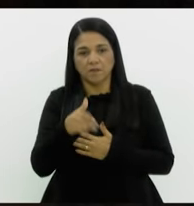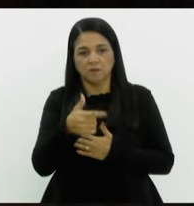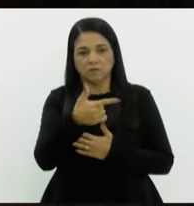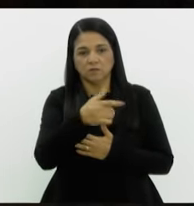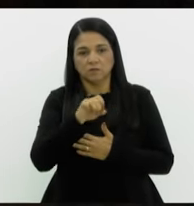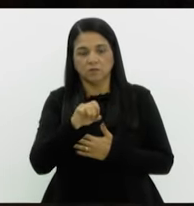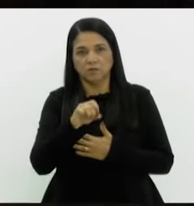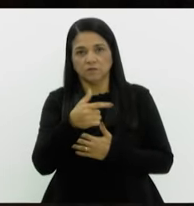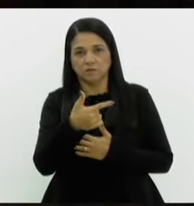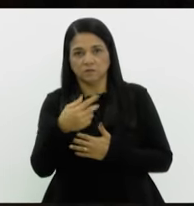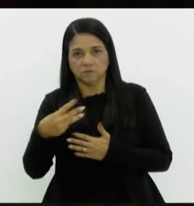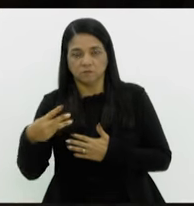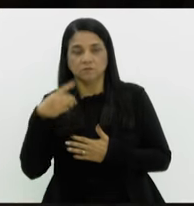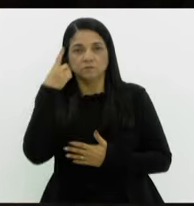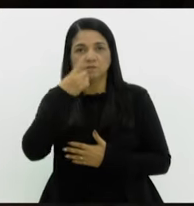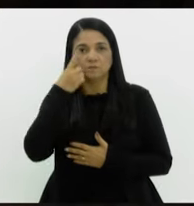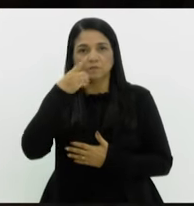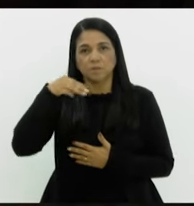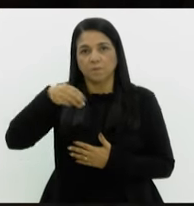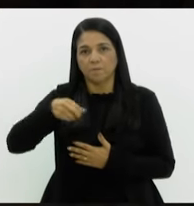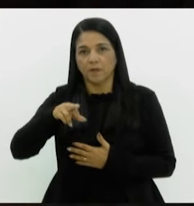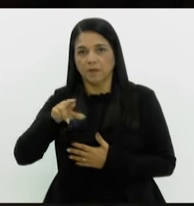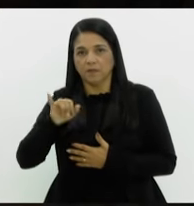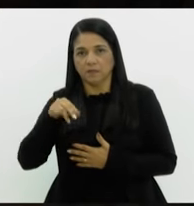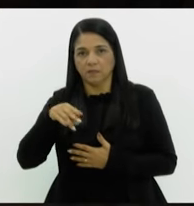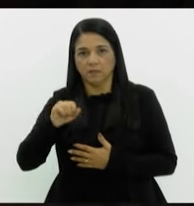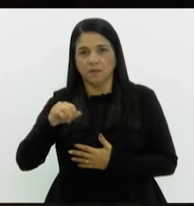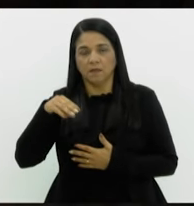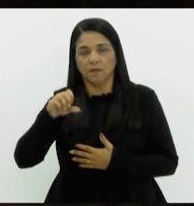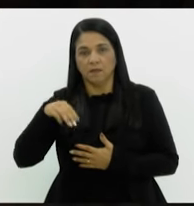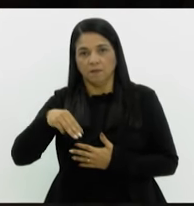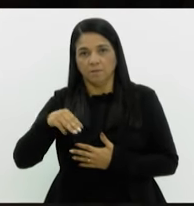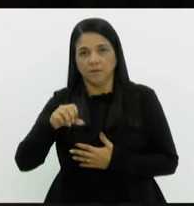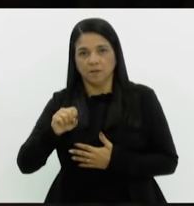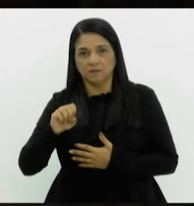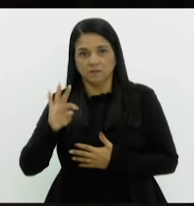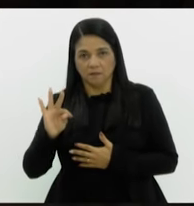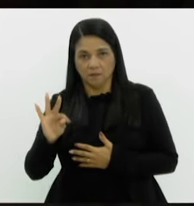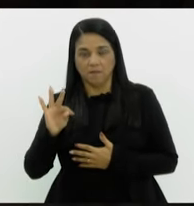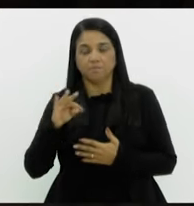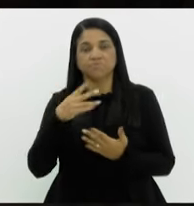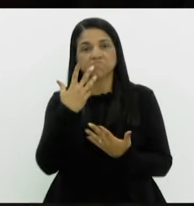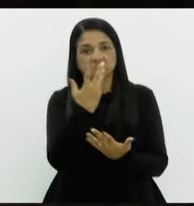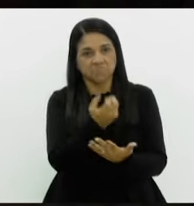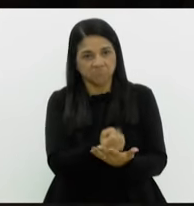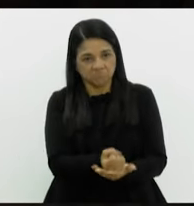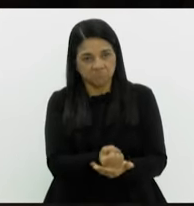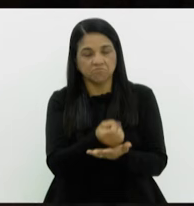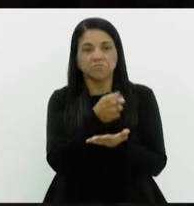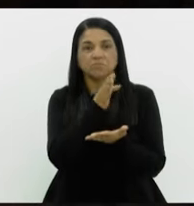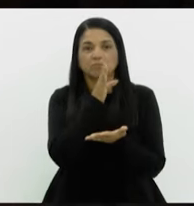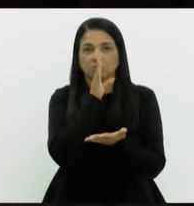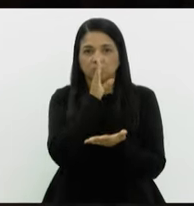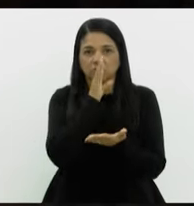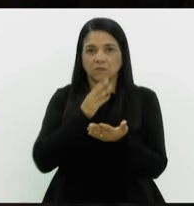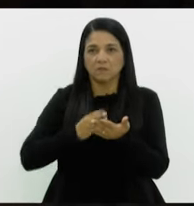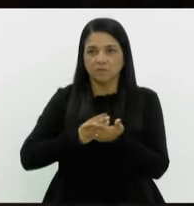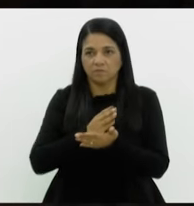2639/2023, da deputada Marina, do MST. Senhores que aprovam,